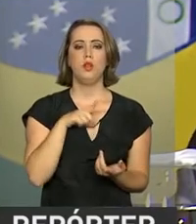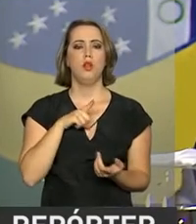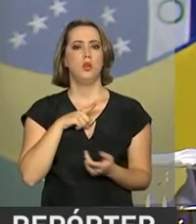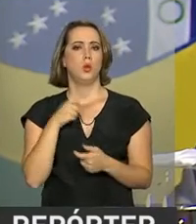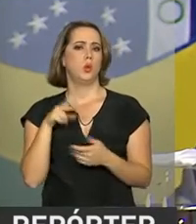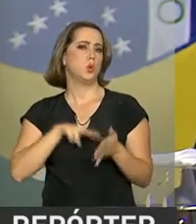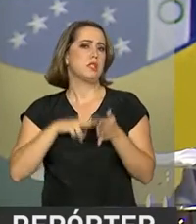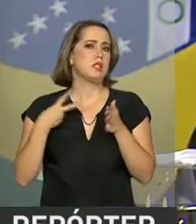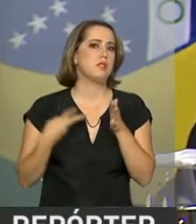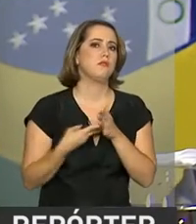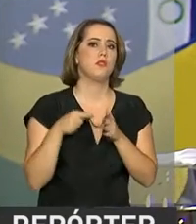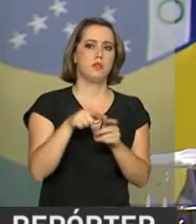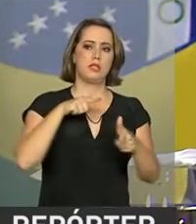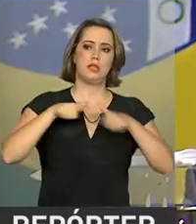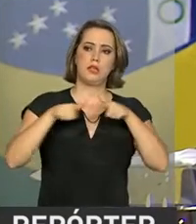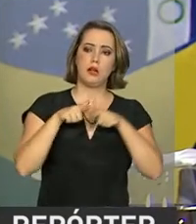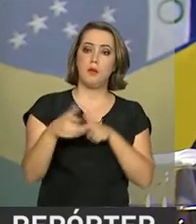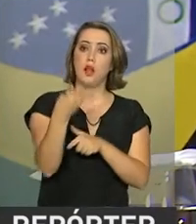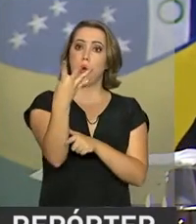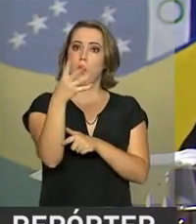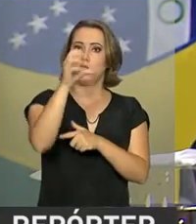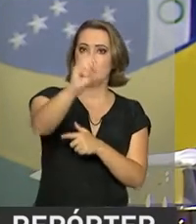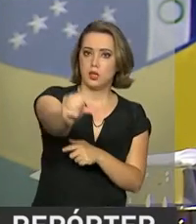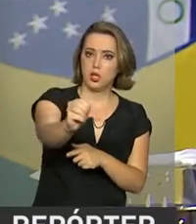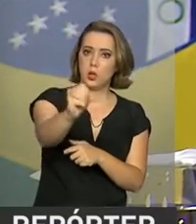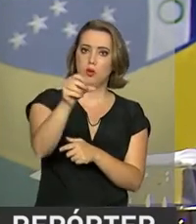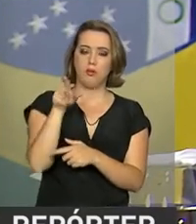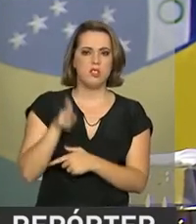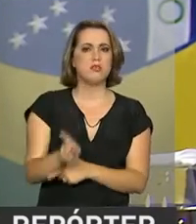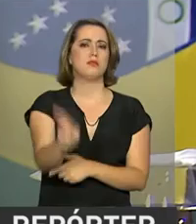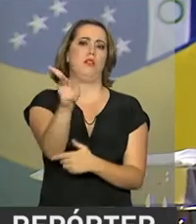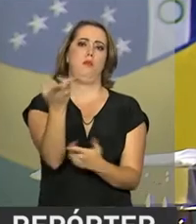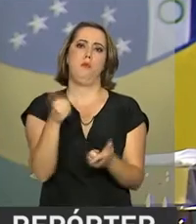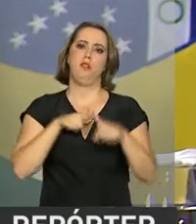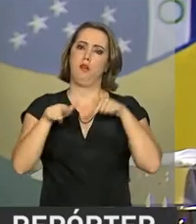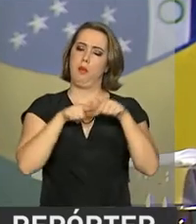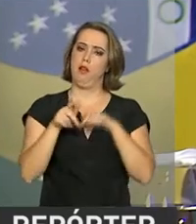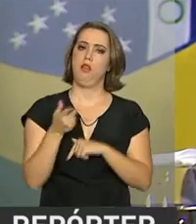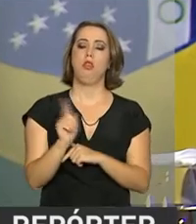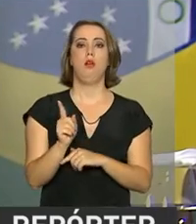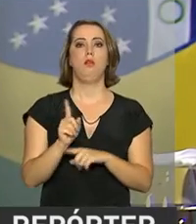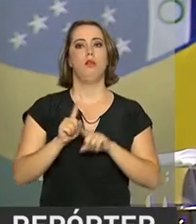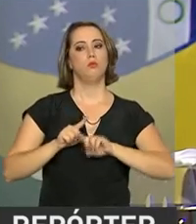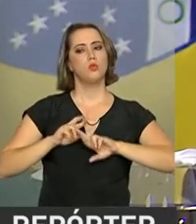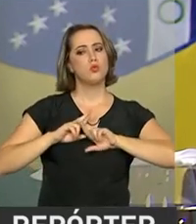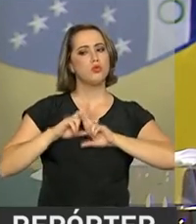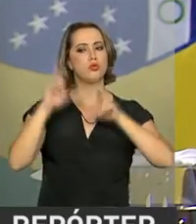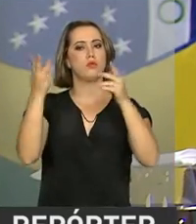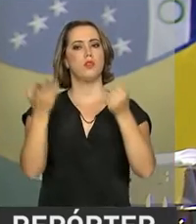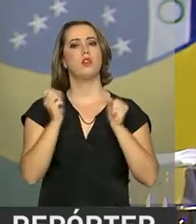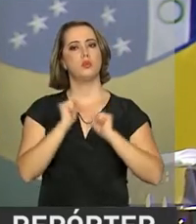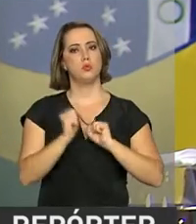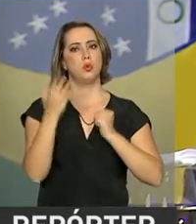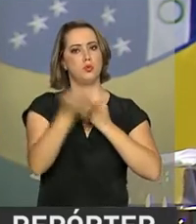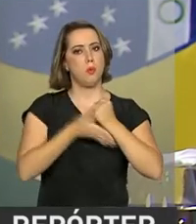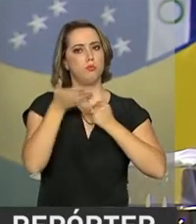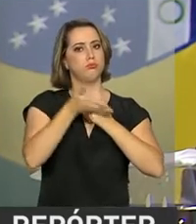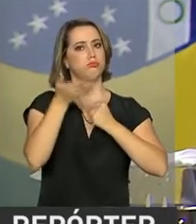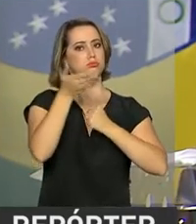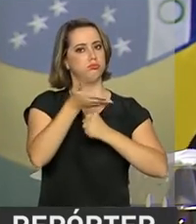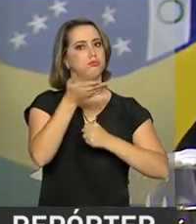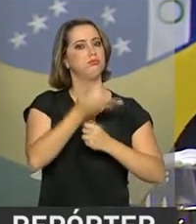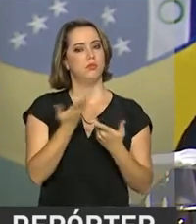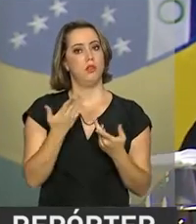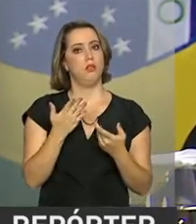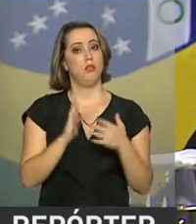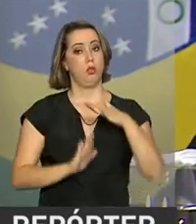a 49 anos para atingir um mínimo de aposentadoria se um dado que deve ser ressaltado